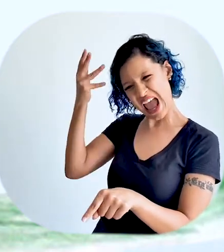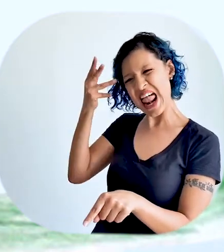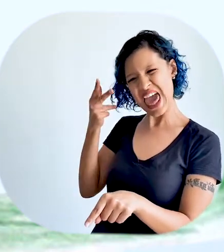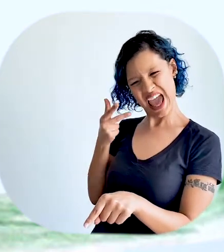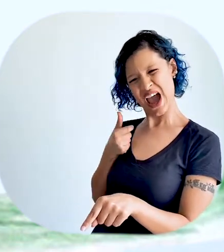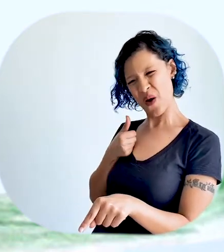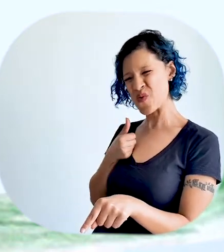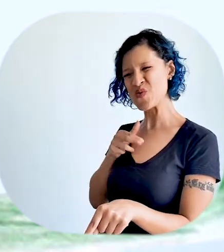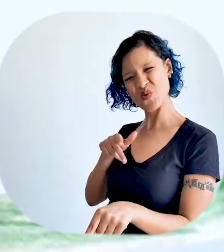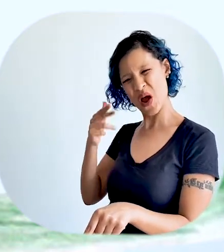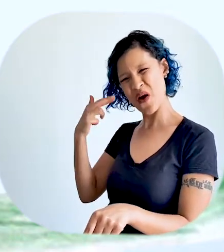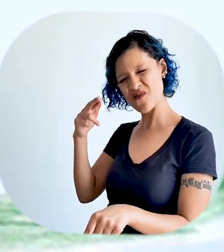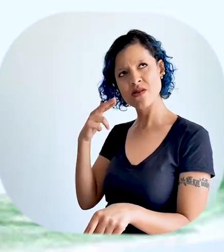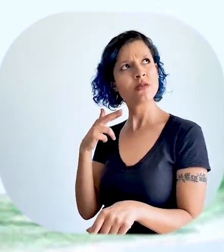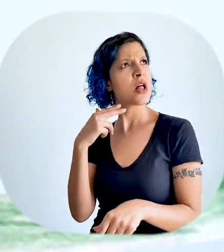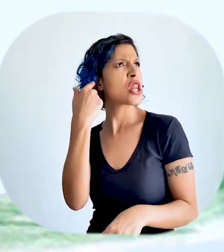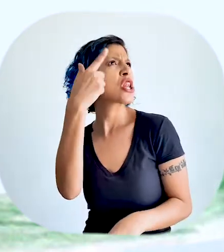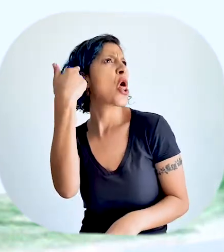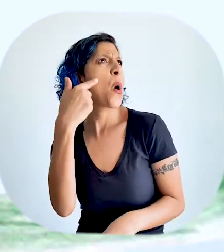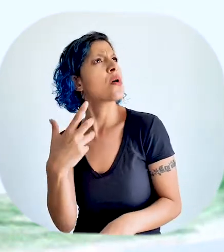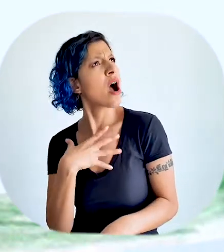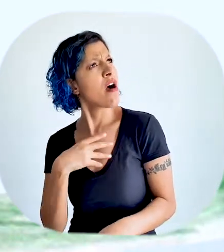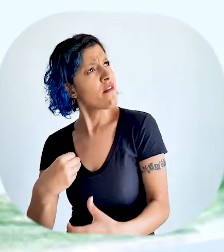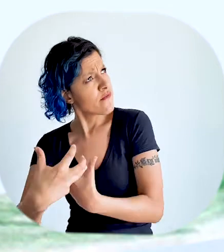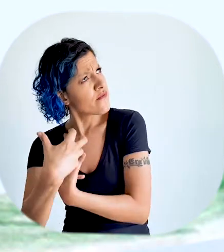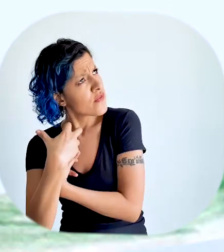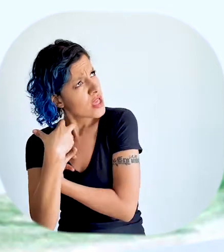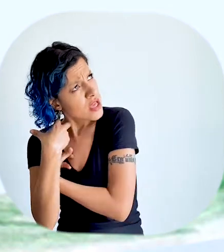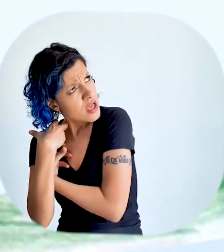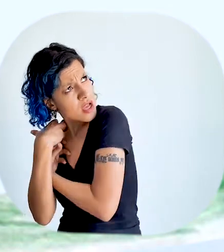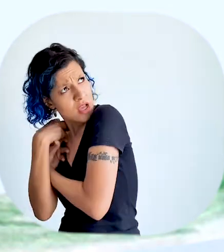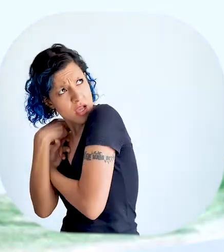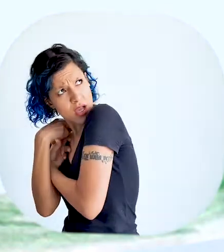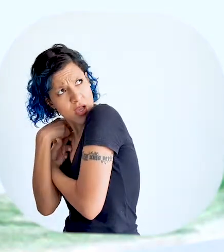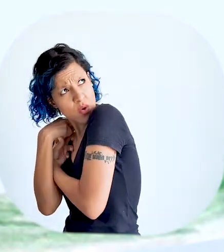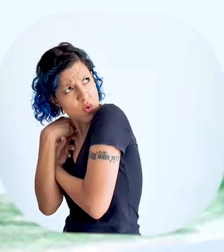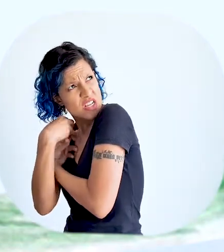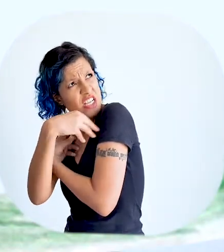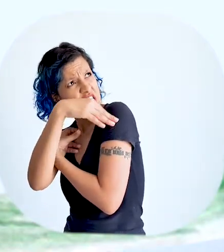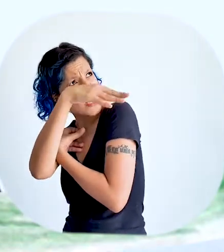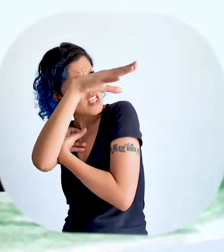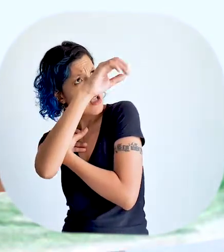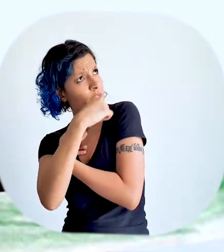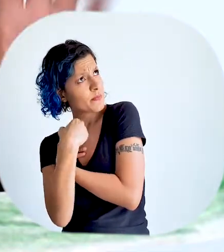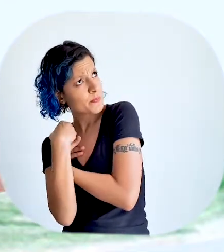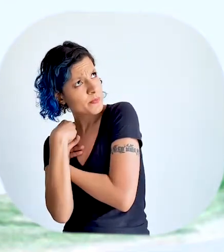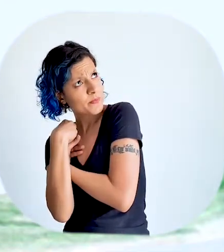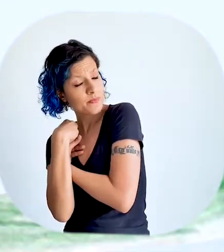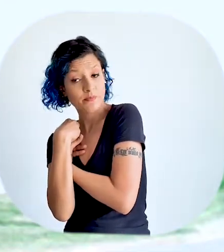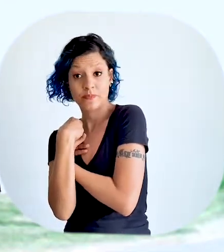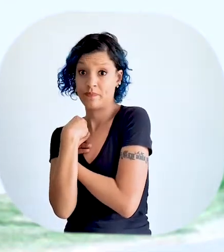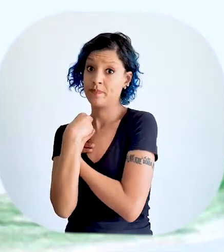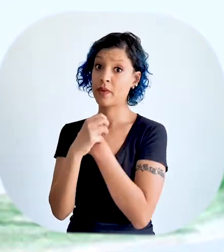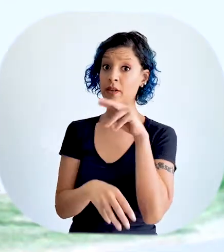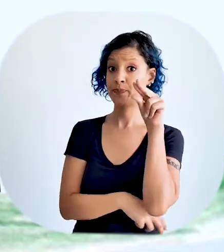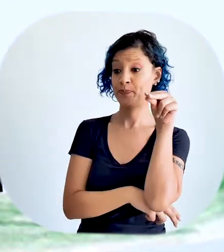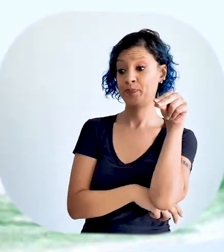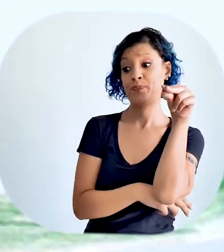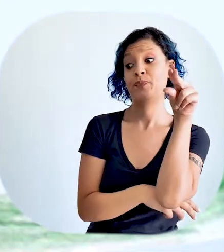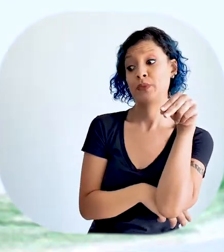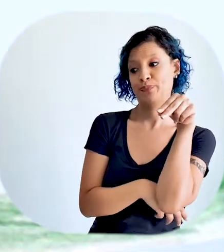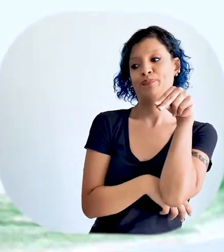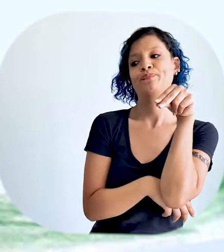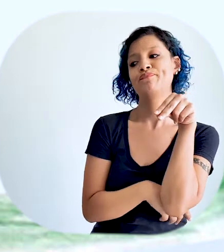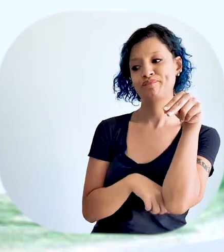dona cegonha? Esse é meu filhinho. E chispa já daqui. A cegonha voou para longe